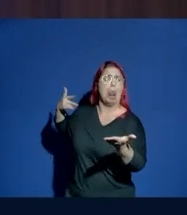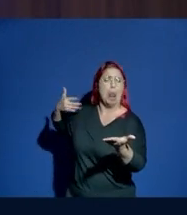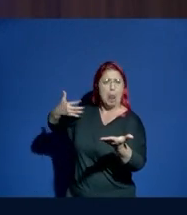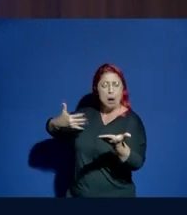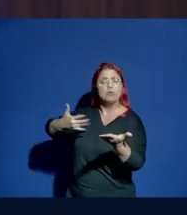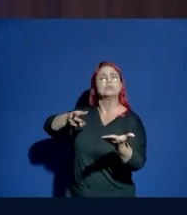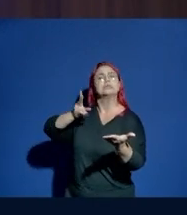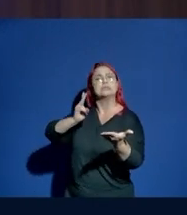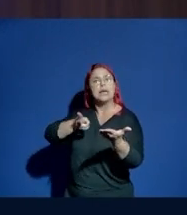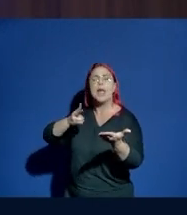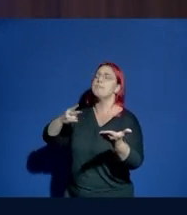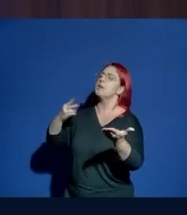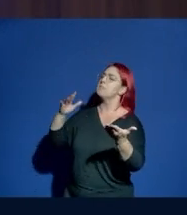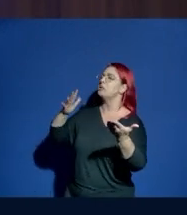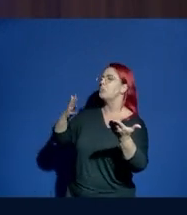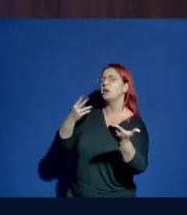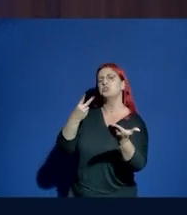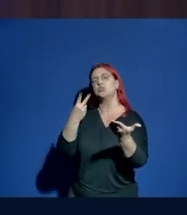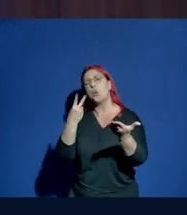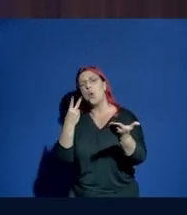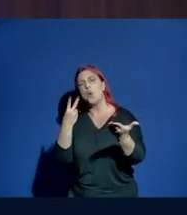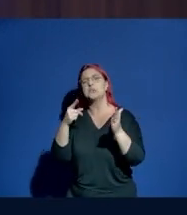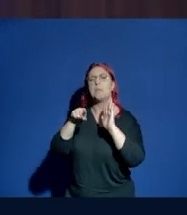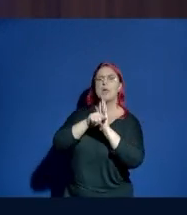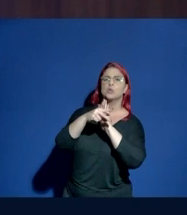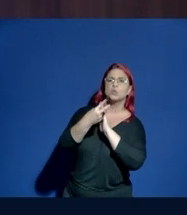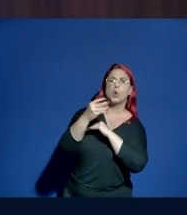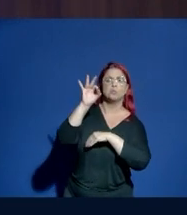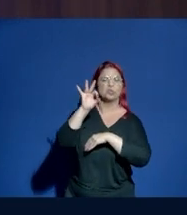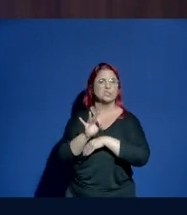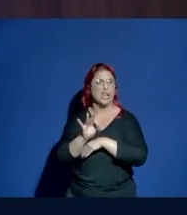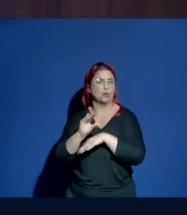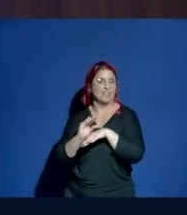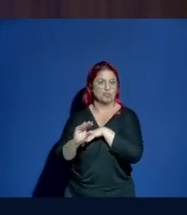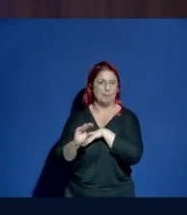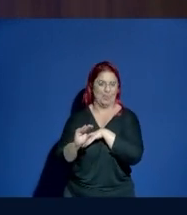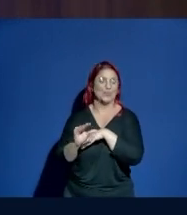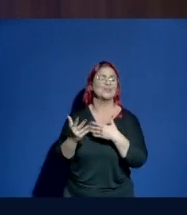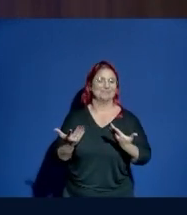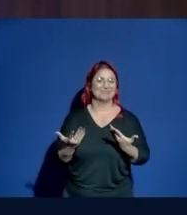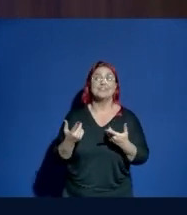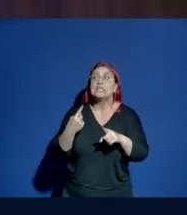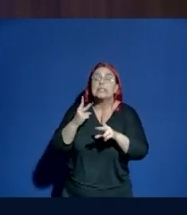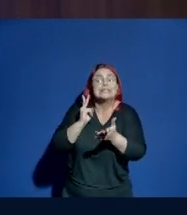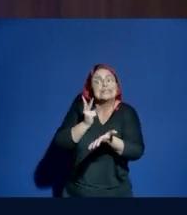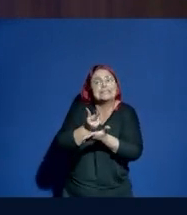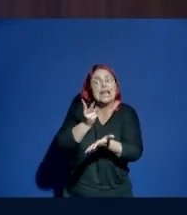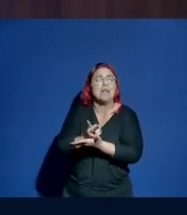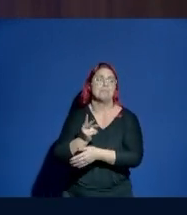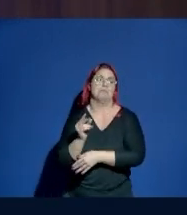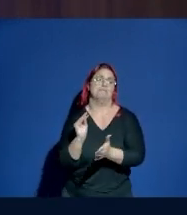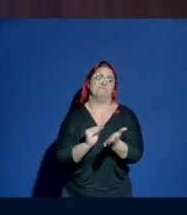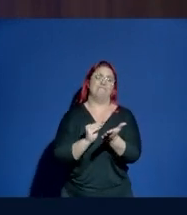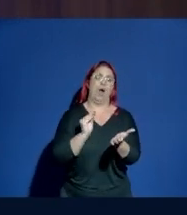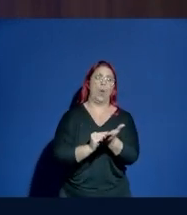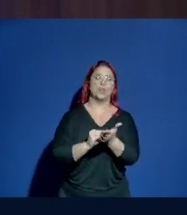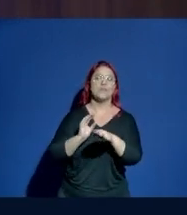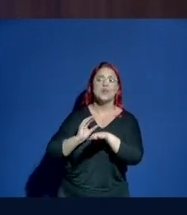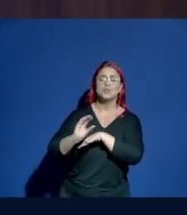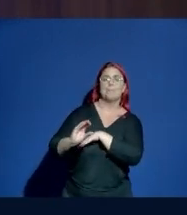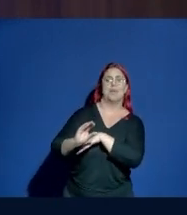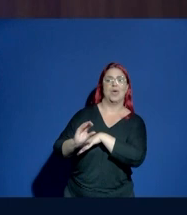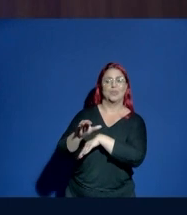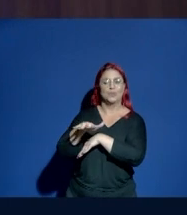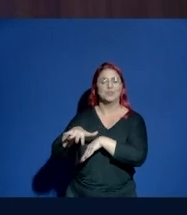sempre engravida ali na casa de dois menos de 2% de investimento essa falta de investimento público em áreas